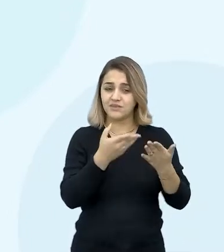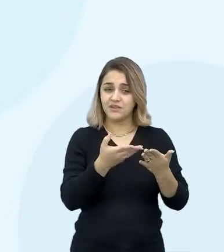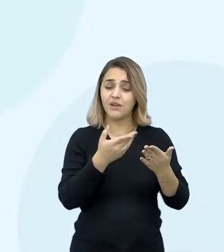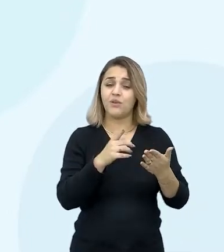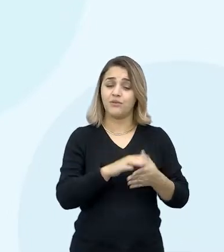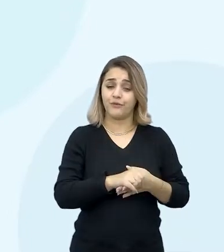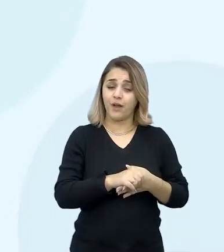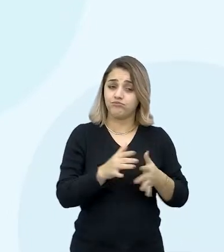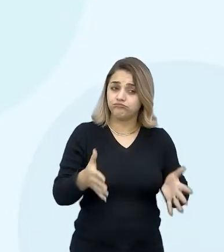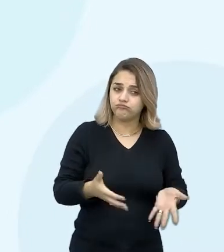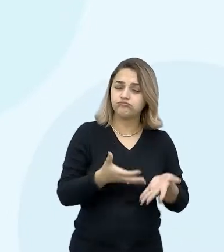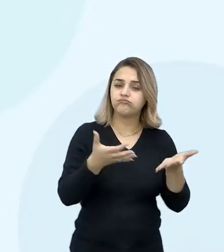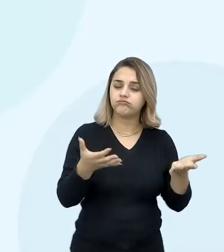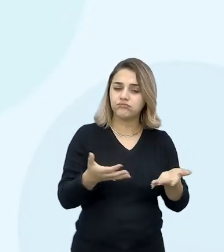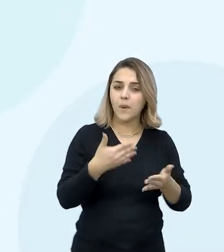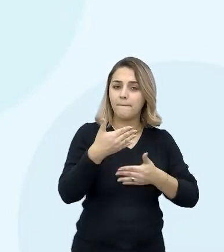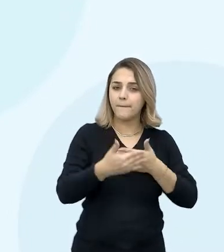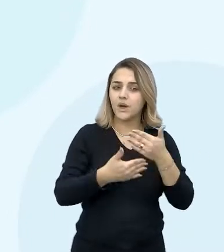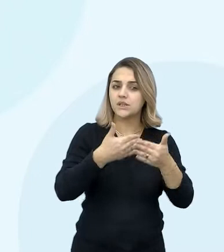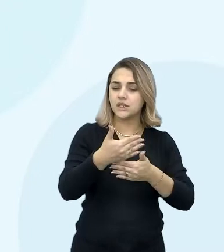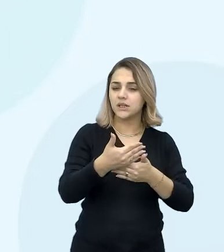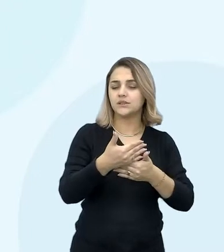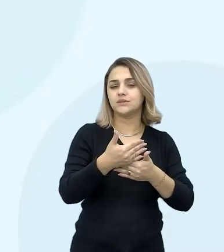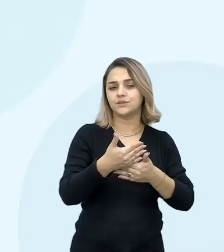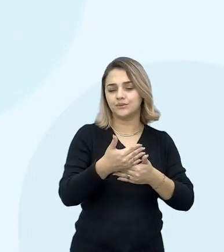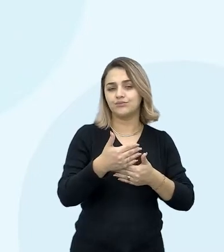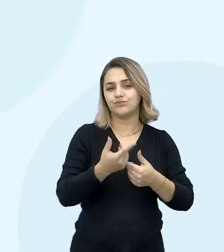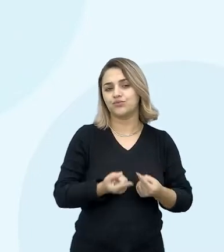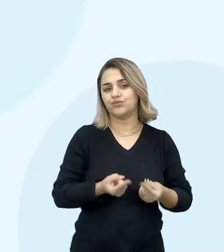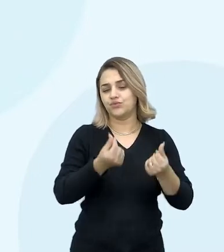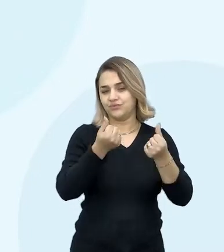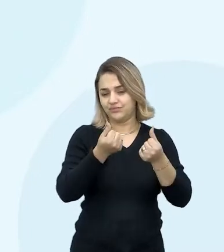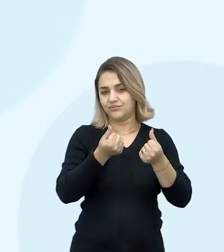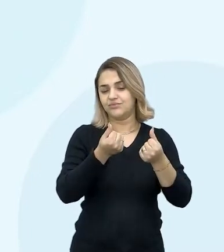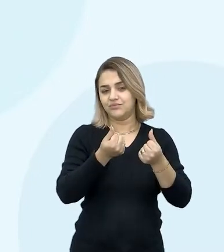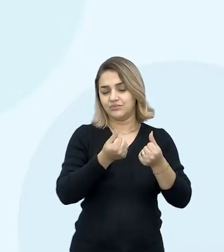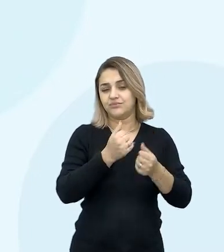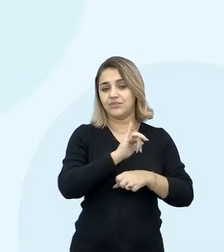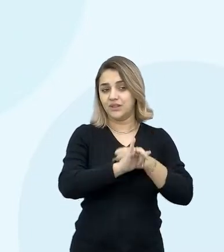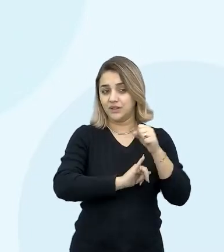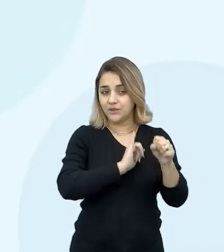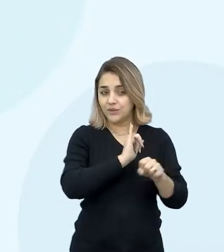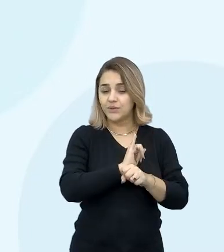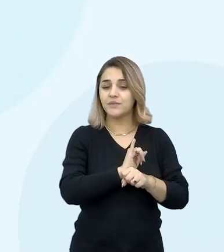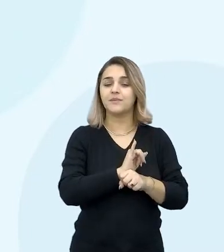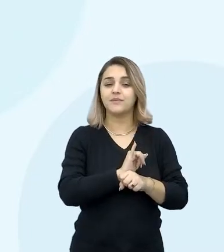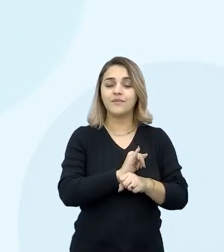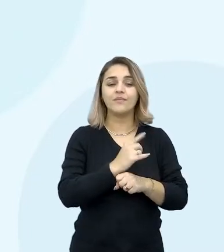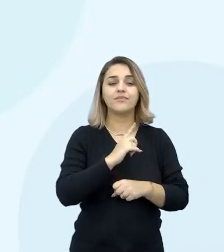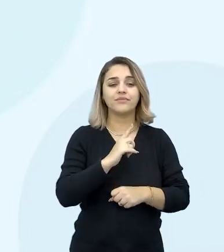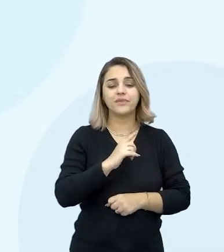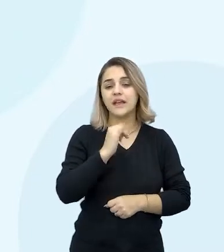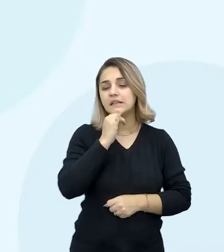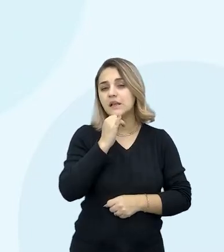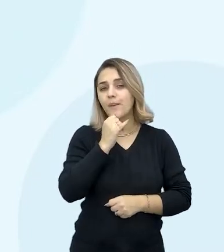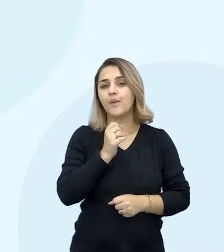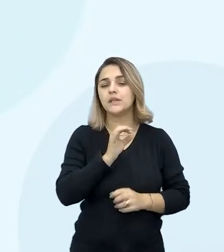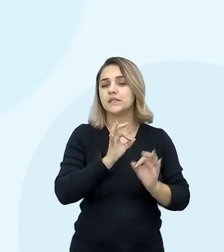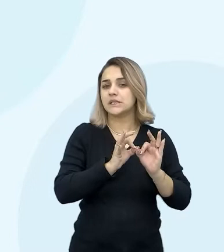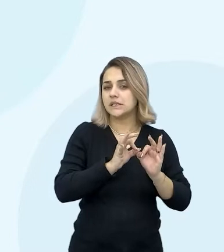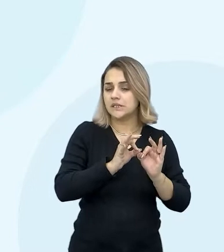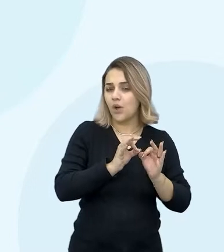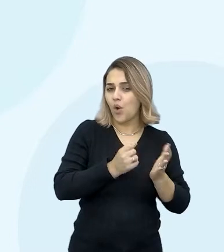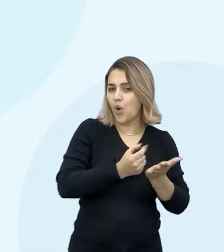alimentando esse processo de informatização da economia, o que significa, pessoal, que cada simples compra que